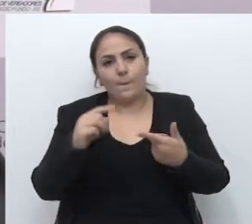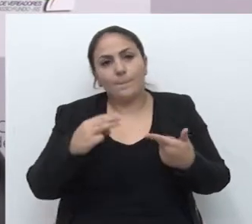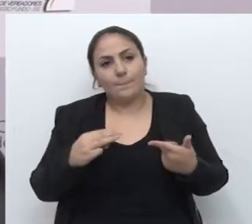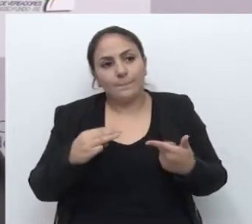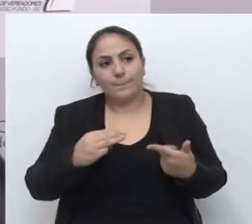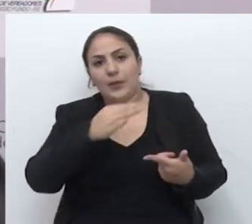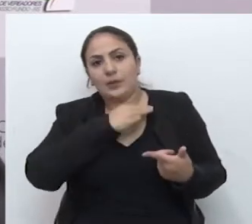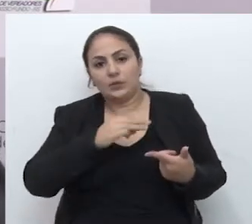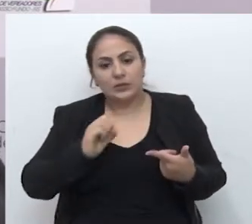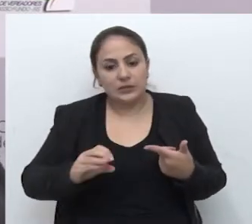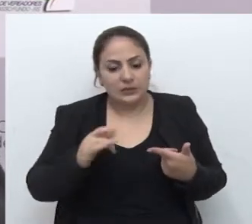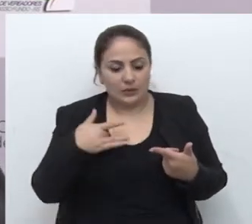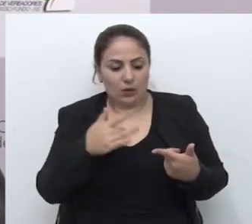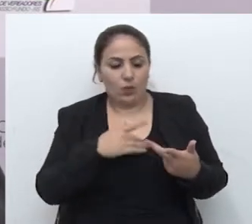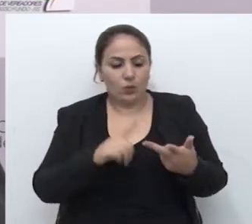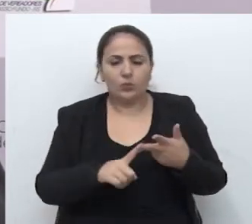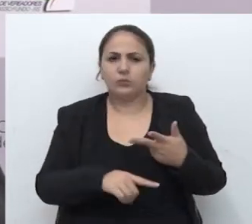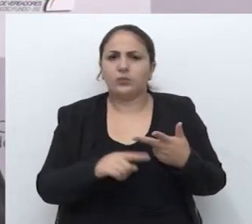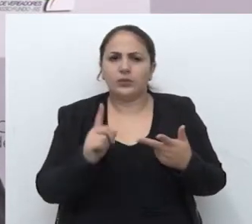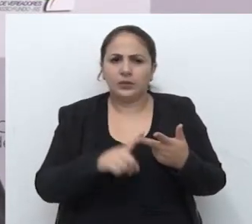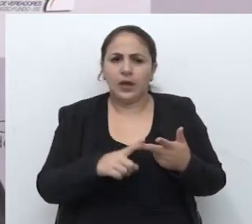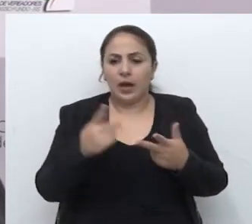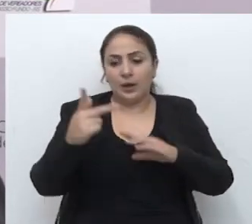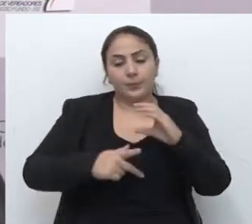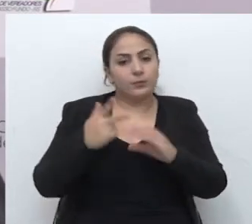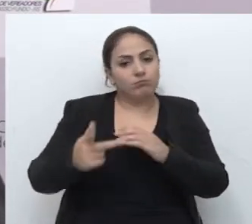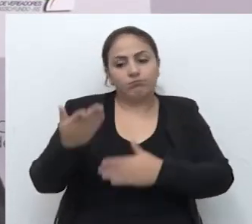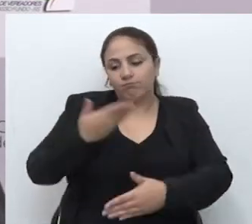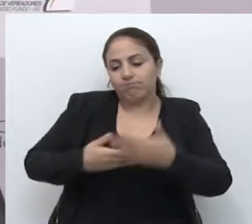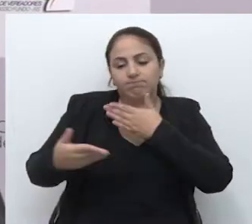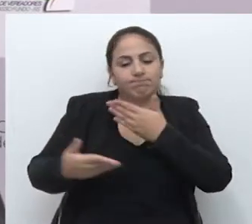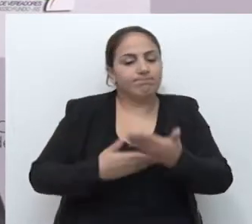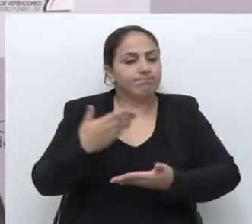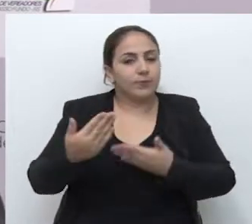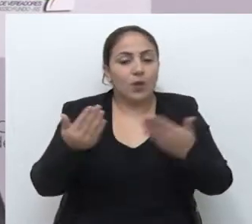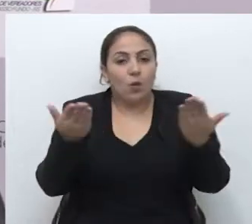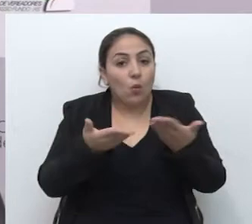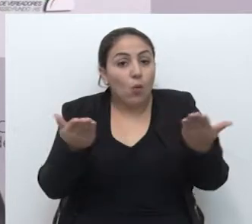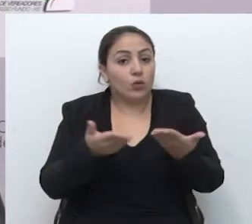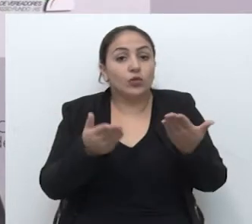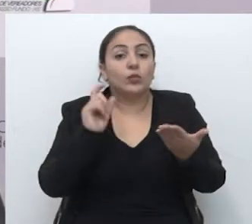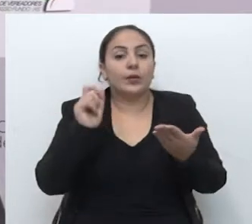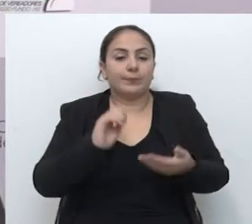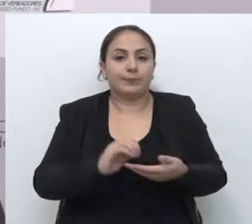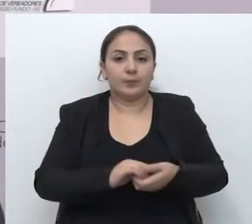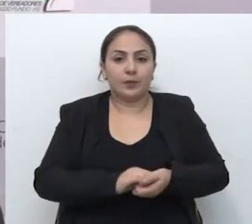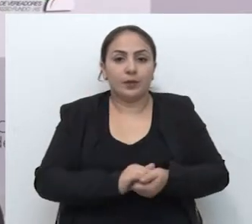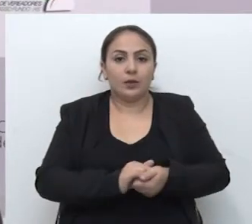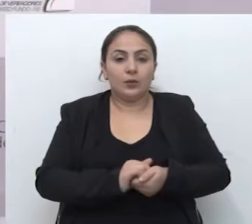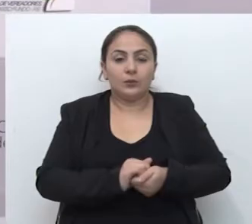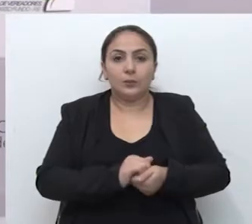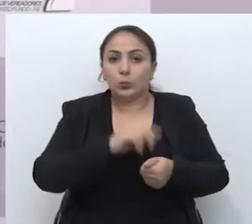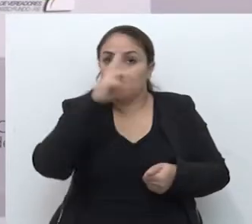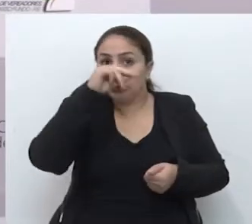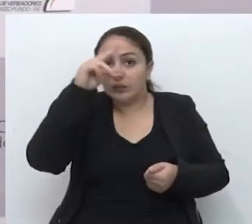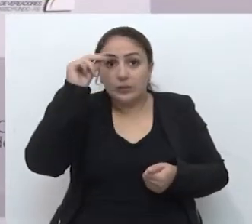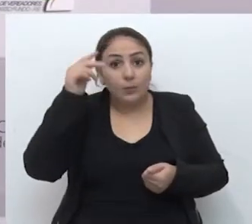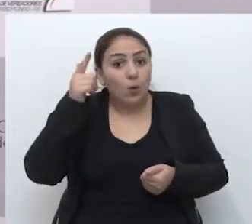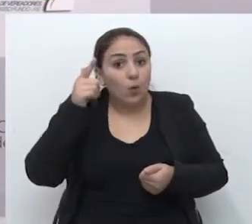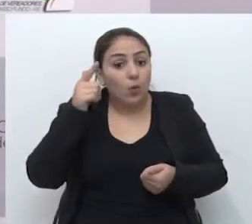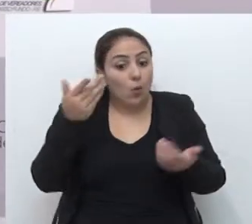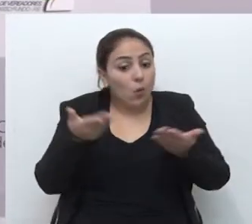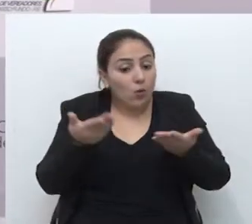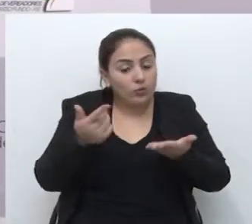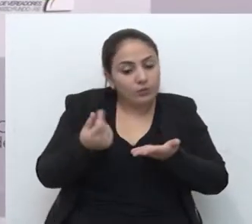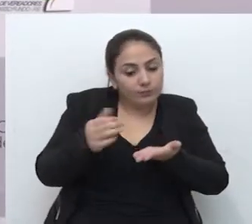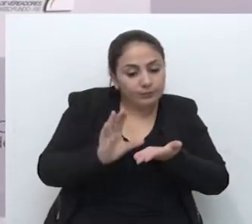da Saúde, com o secretário da Saúde. A Câmara se envolveu e hoje o Executivo repassa para